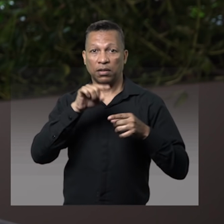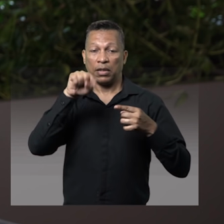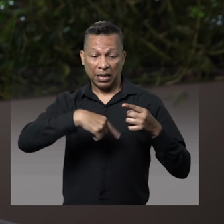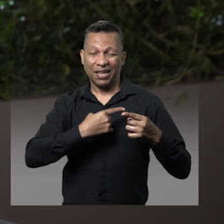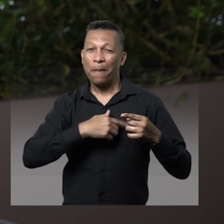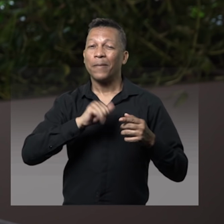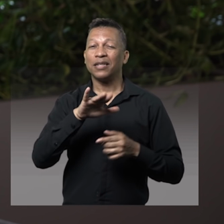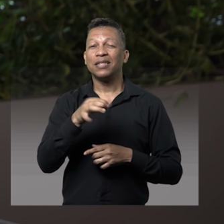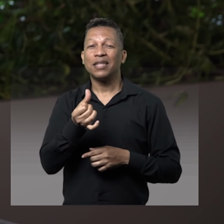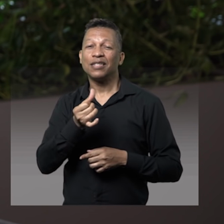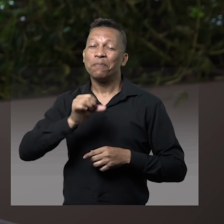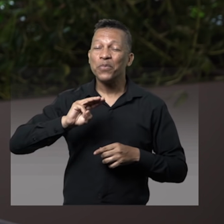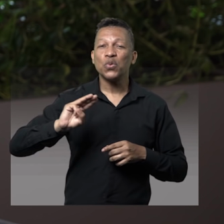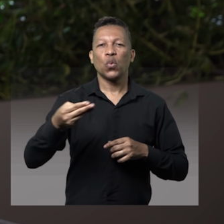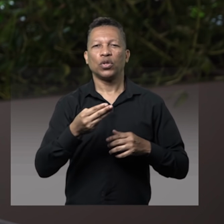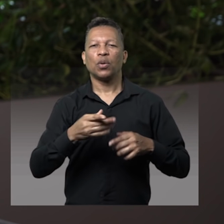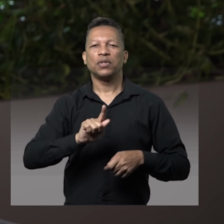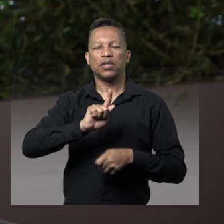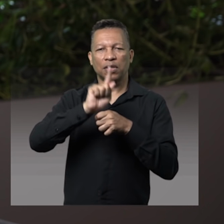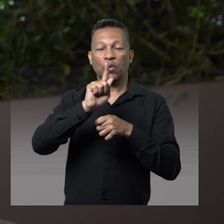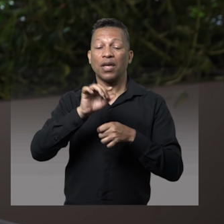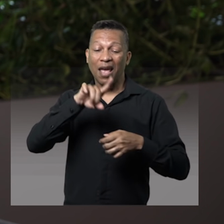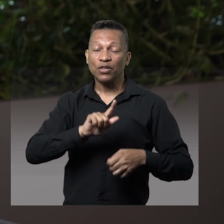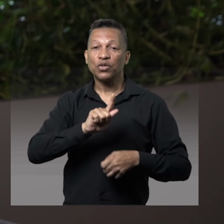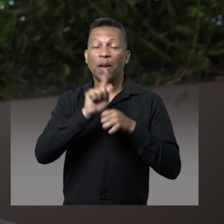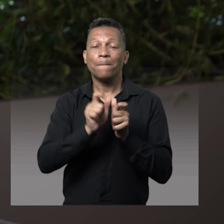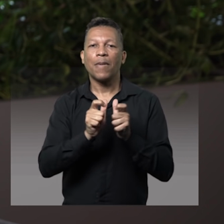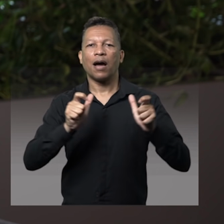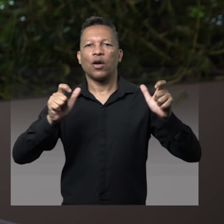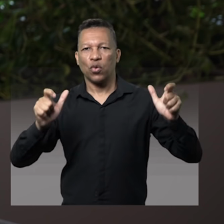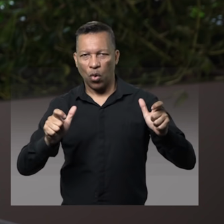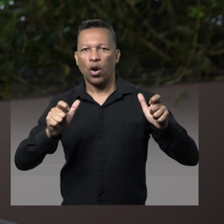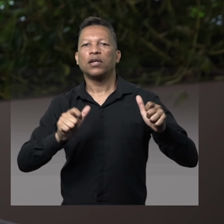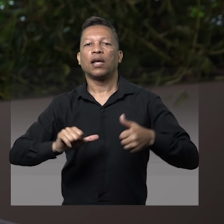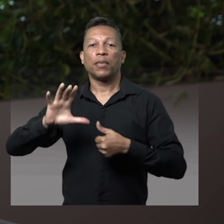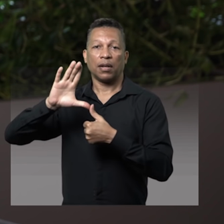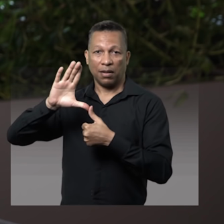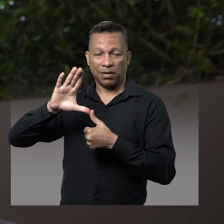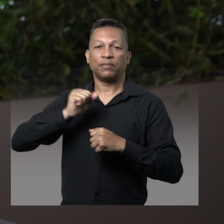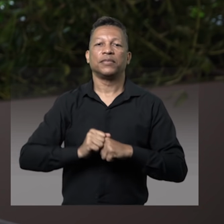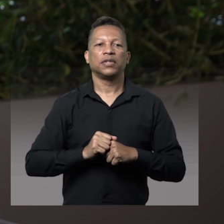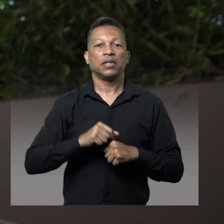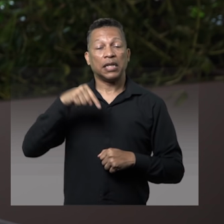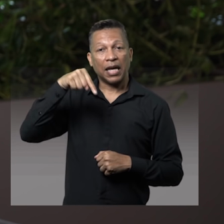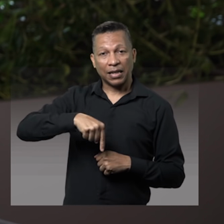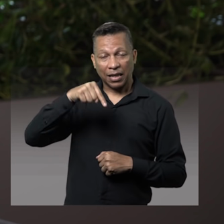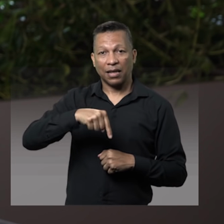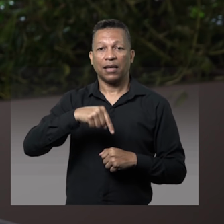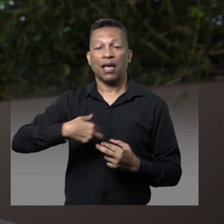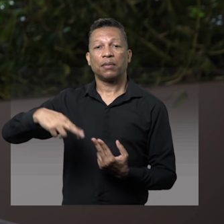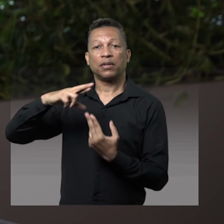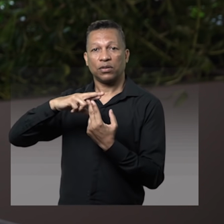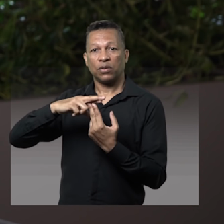tem mais de 6 bilhões sobre gestão e é a maior gestora de fundos quantitativos da América Latina. E aqui, a